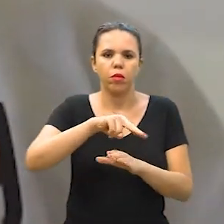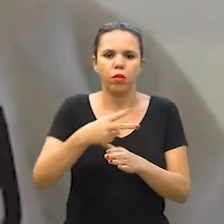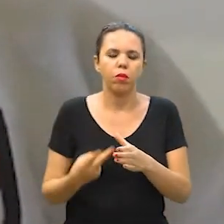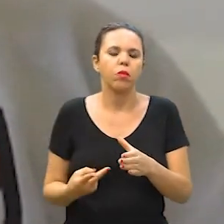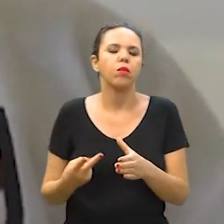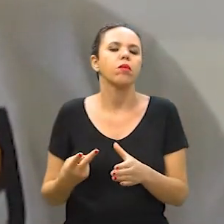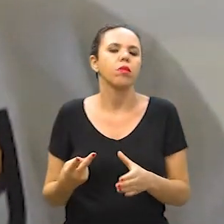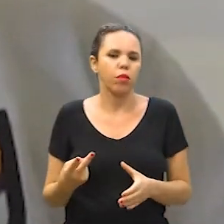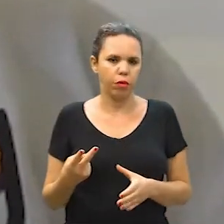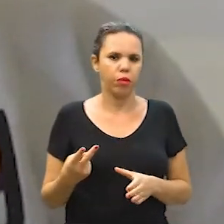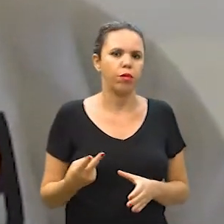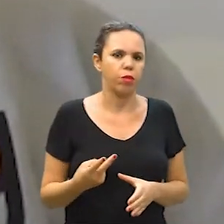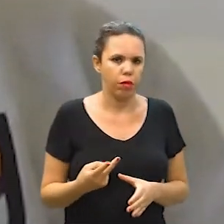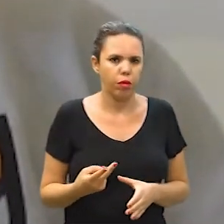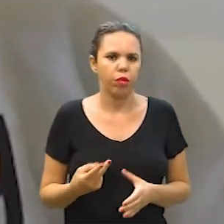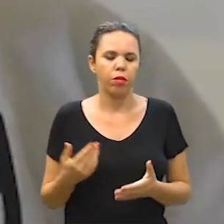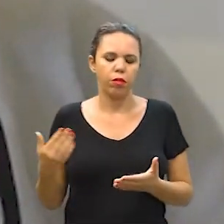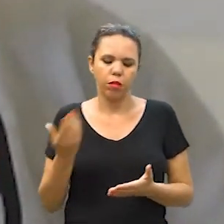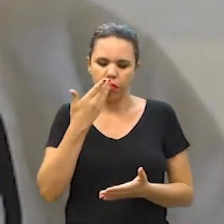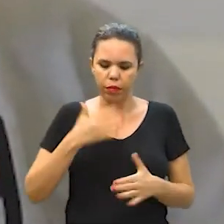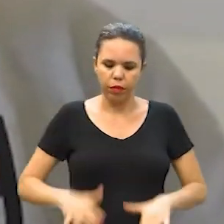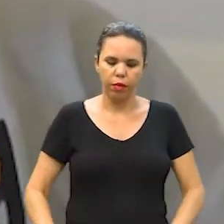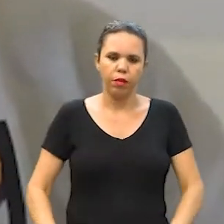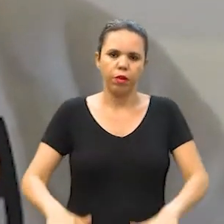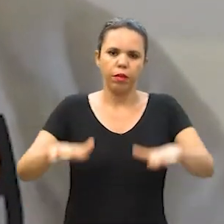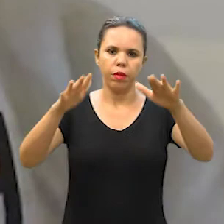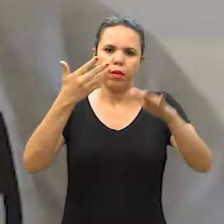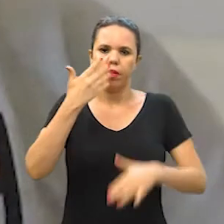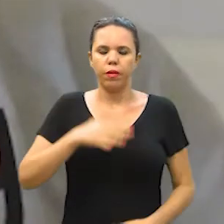bilinguismo desde a fase infantil das crianças.